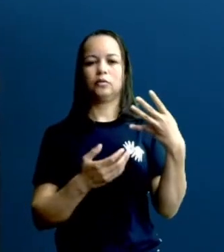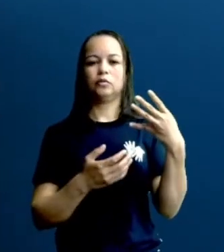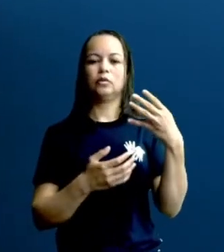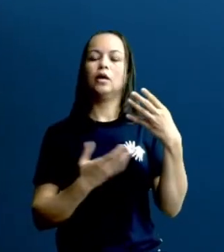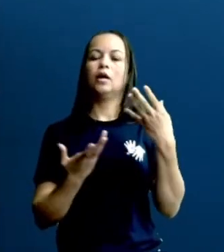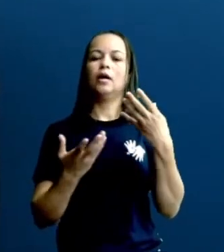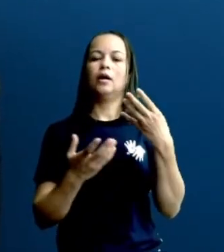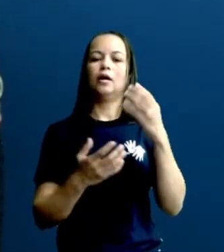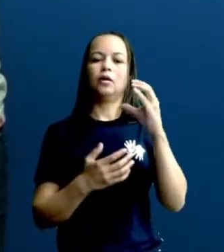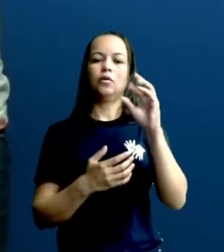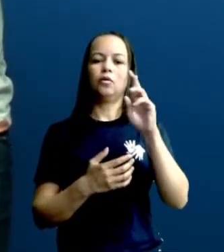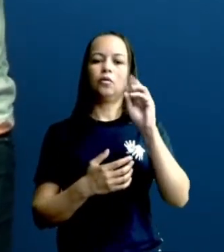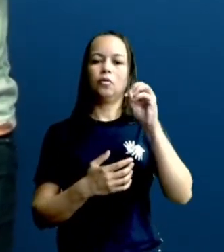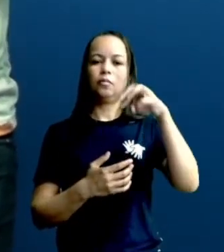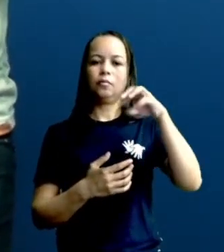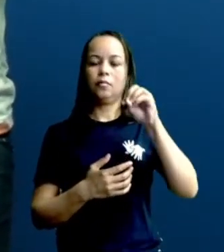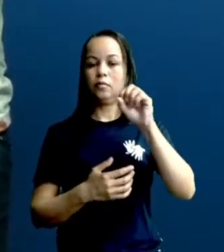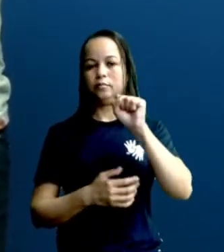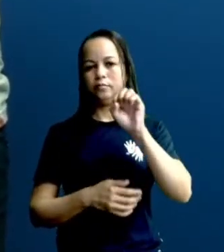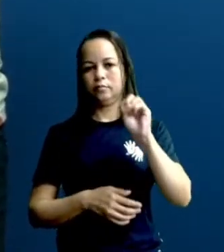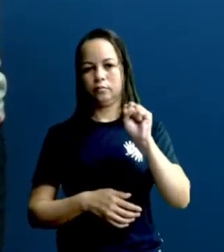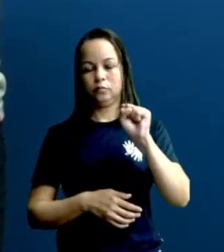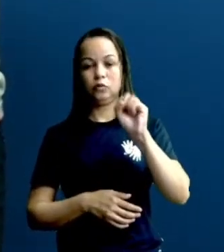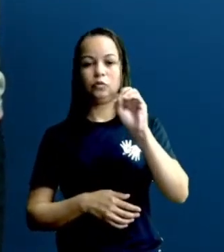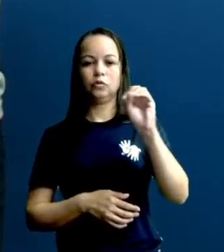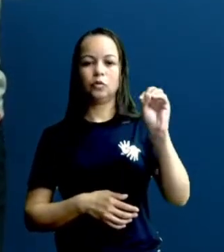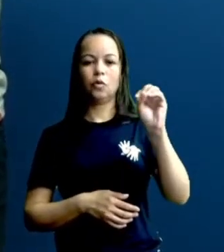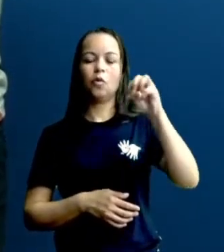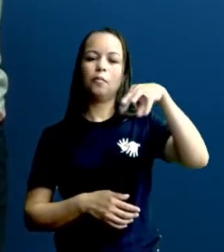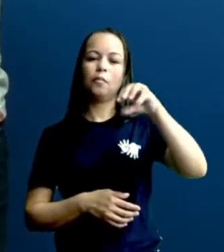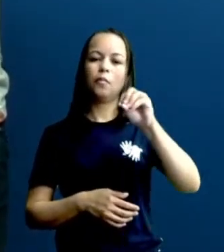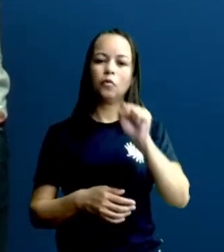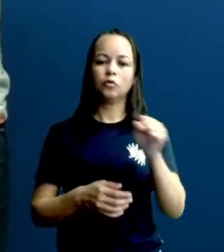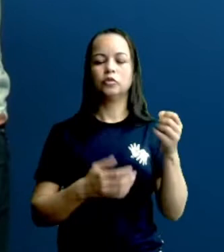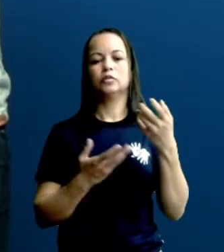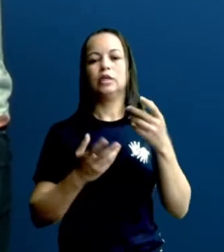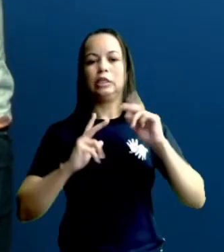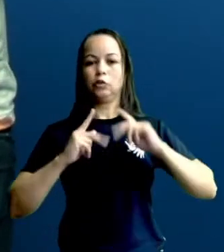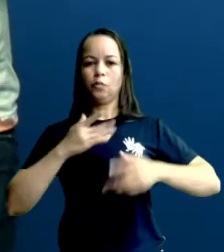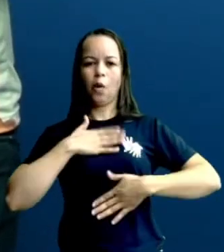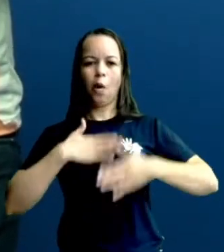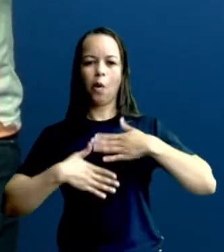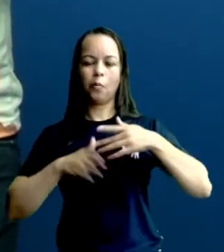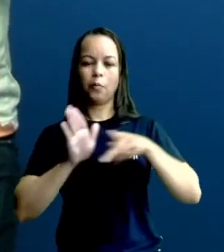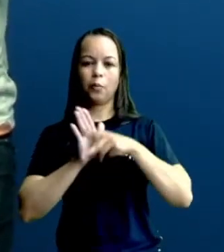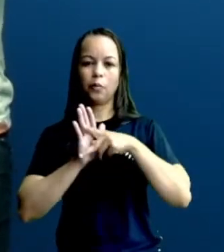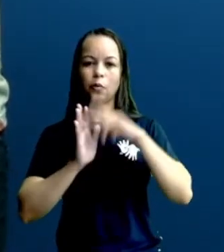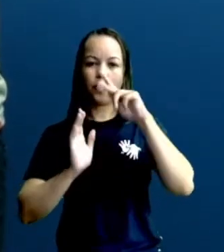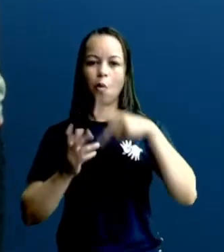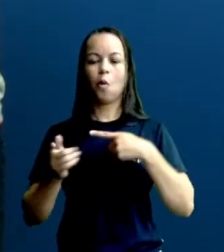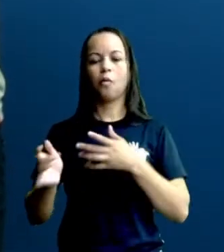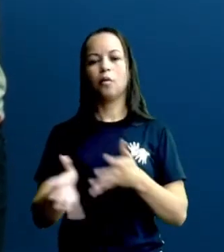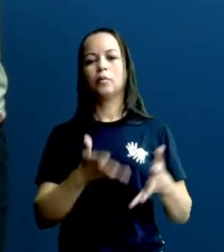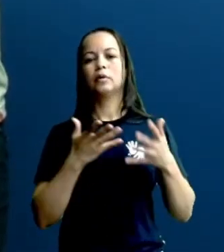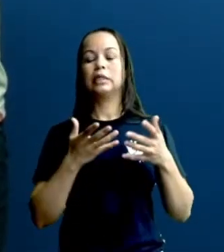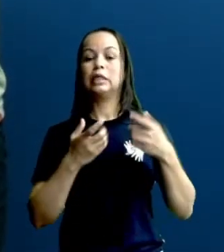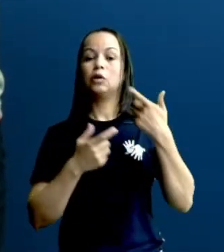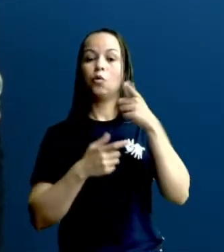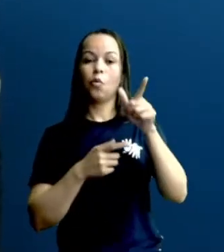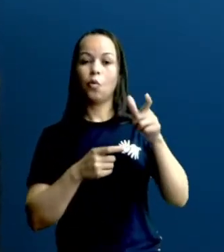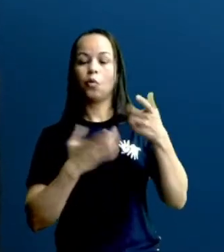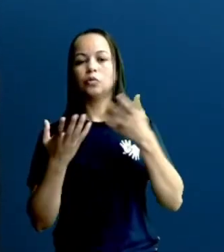cromossomos somáticos, que darão características do seu próprio corpo, e 2 cromossomos chamados de cromossomos